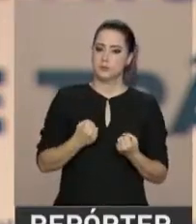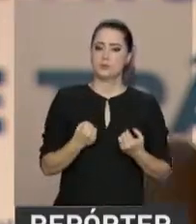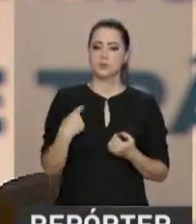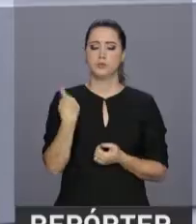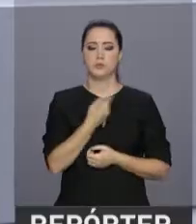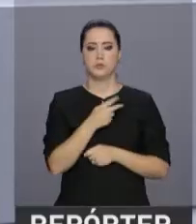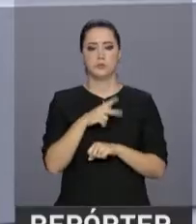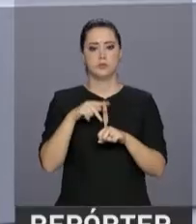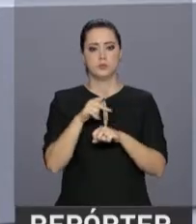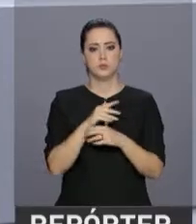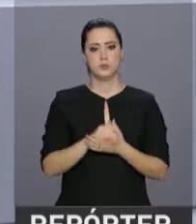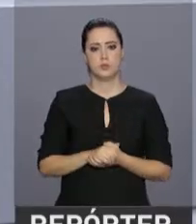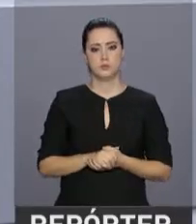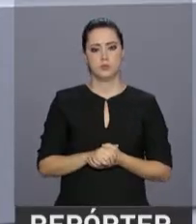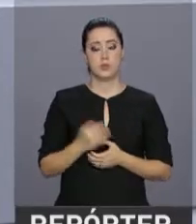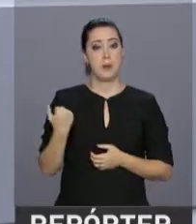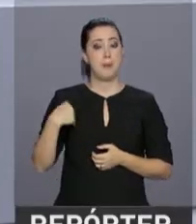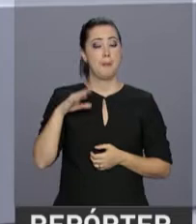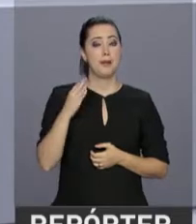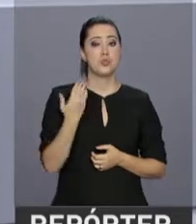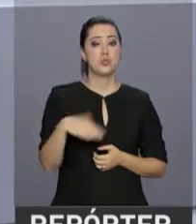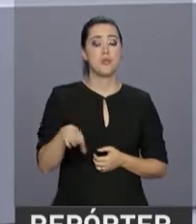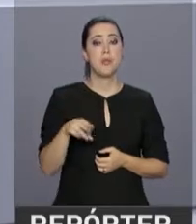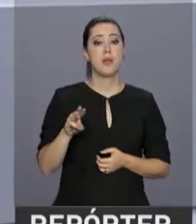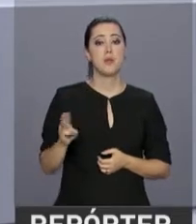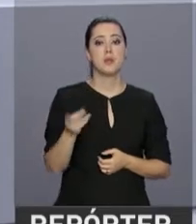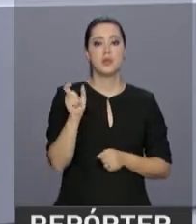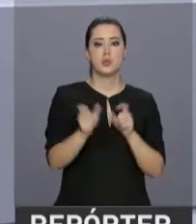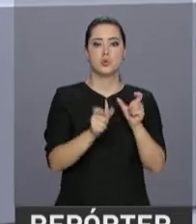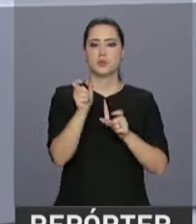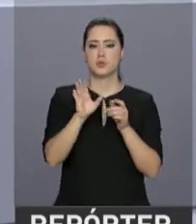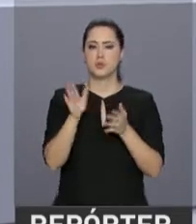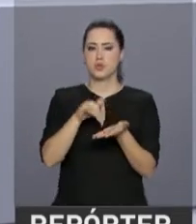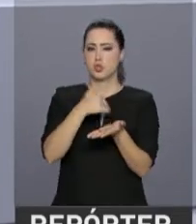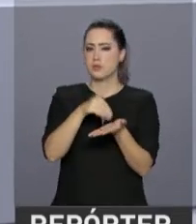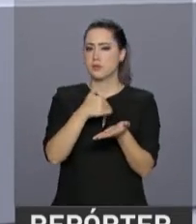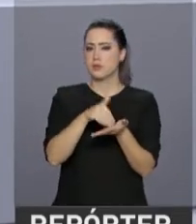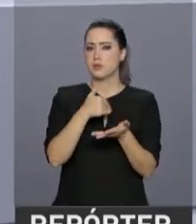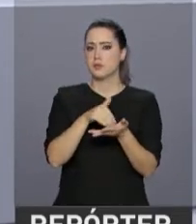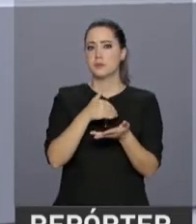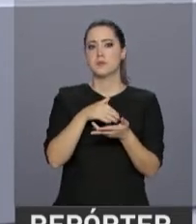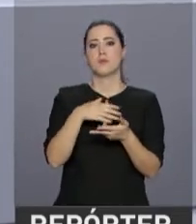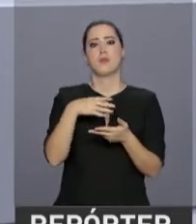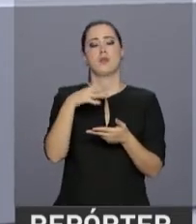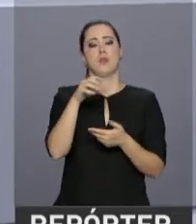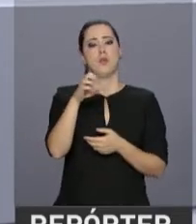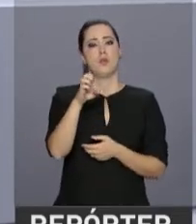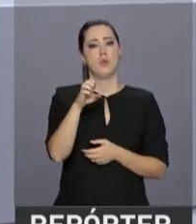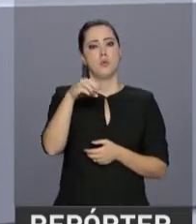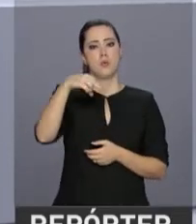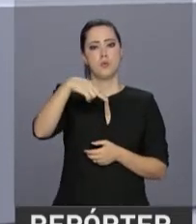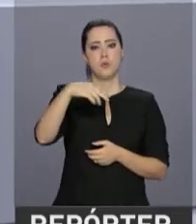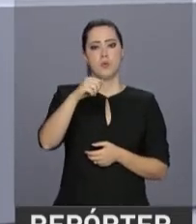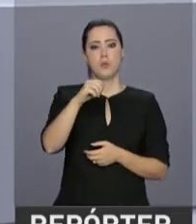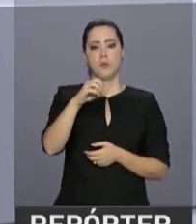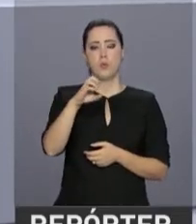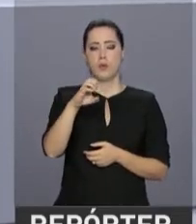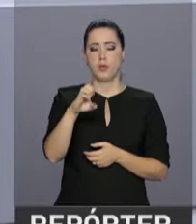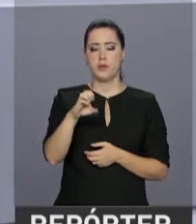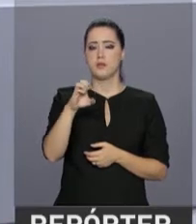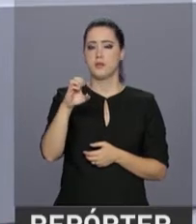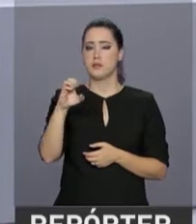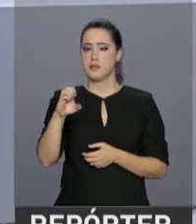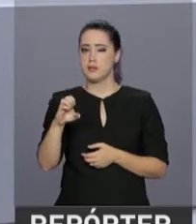país mais de meio milhão de candidatos já se inscreveram para o exame nacional para certificação de